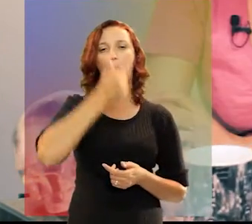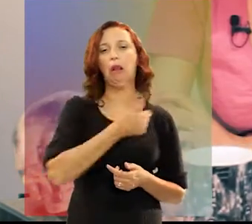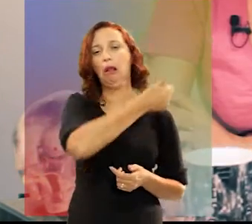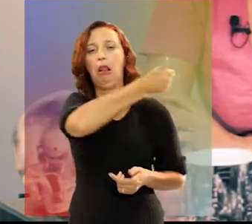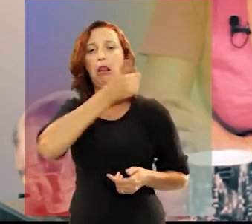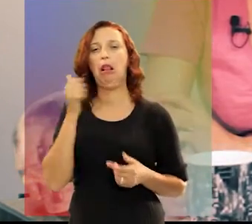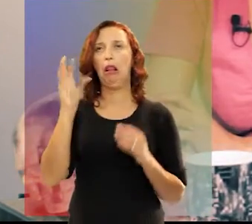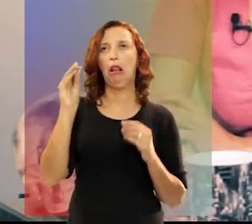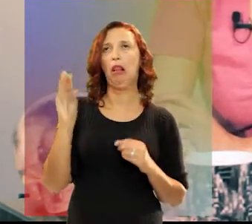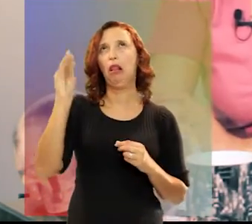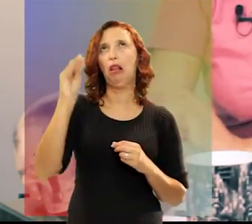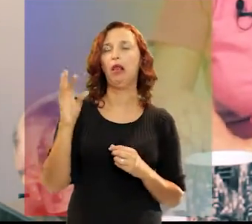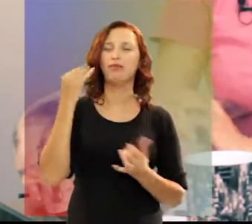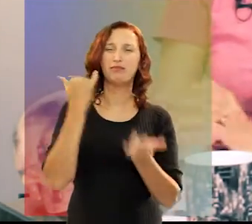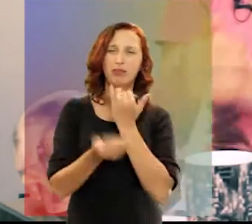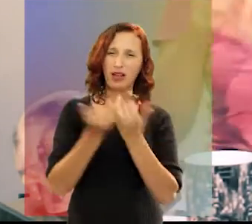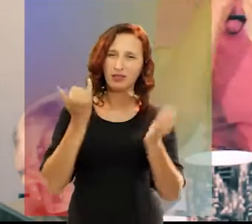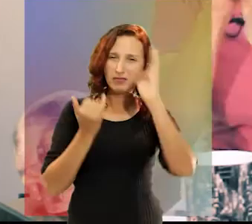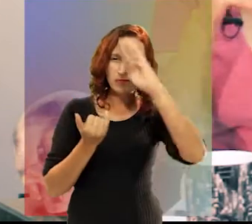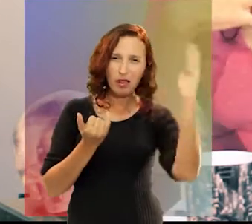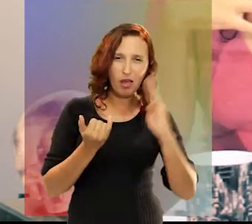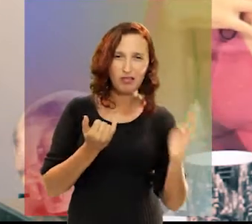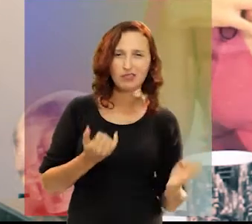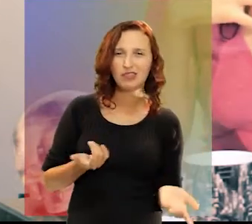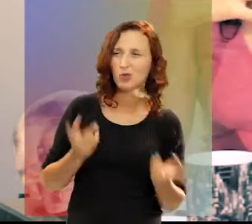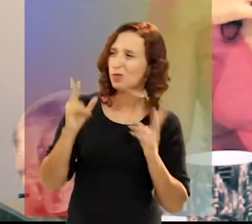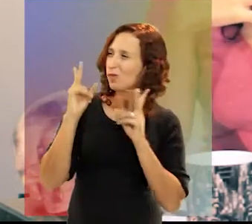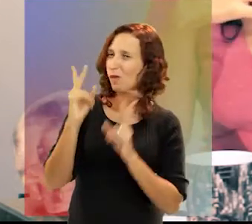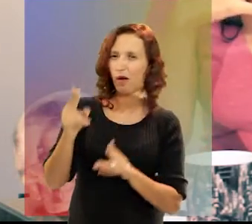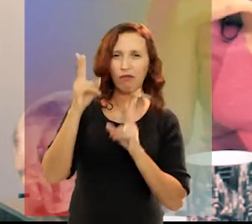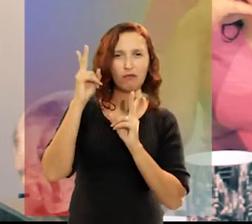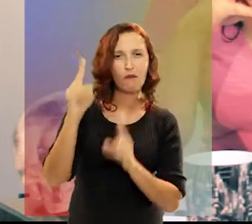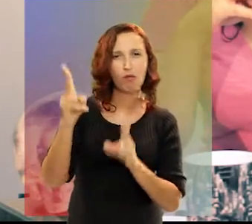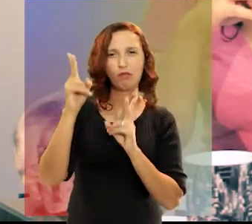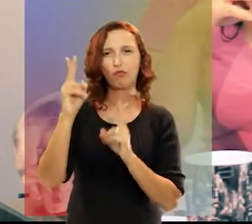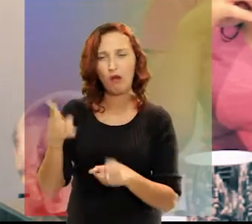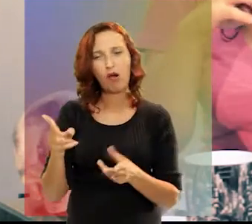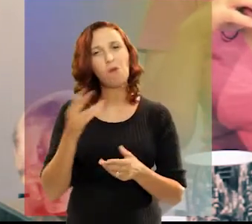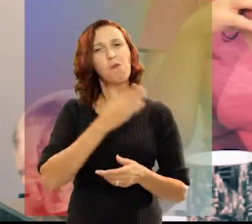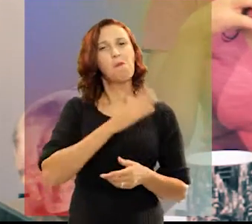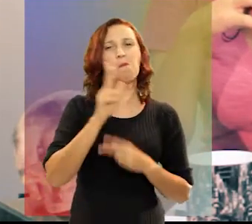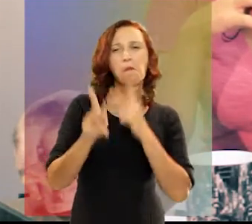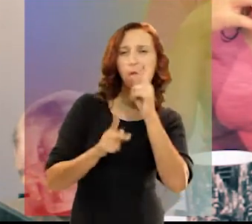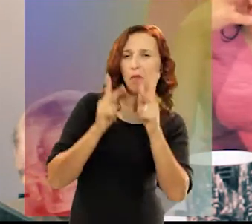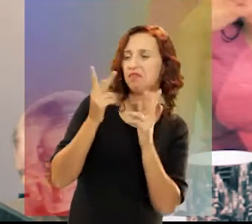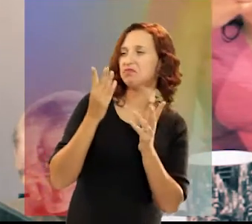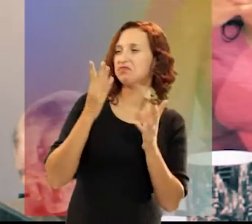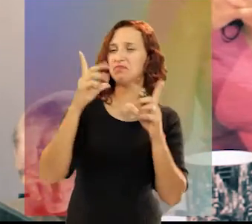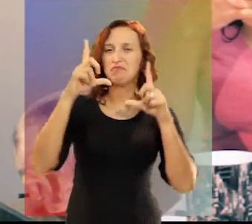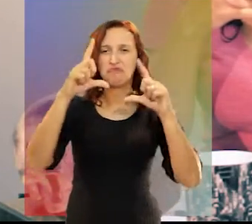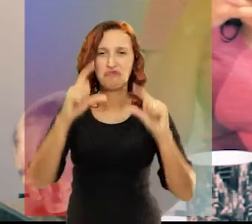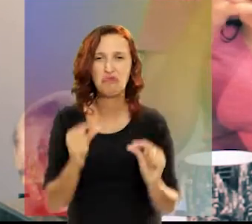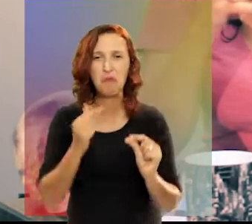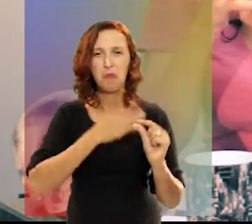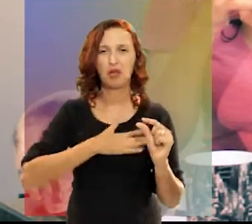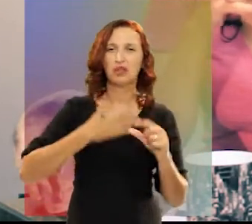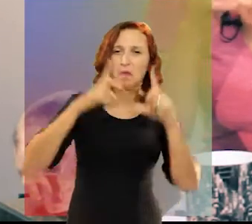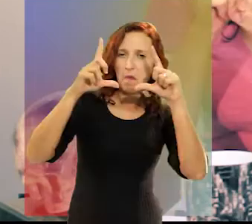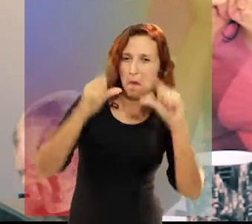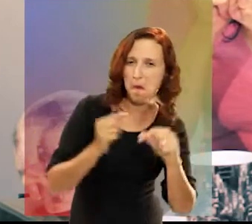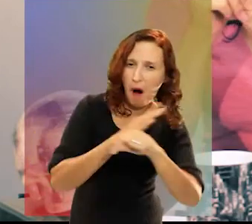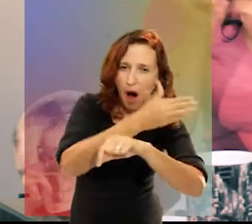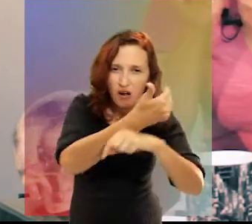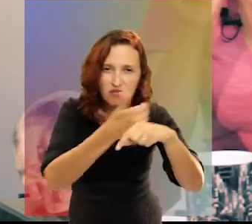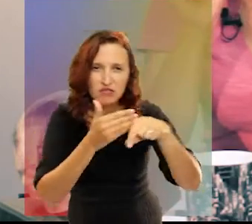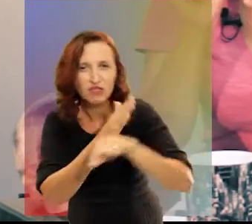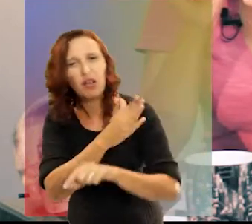A história é muito atual, porque a gente, pelo menos aqui no Brasil, tem essa mesma ideia sendo repetida, sabe? O povo tem menos prazer, menos acesso, menos coisa